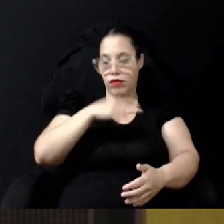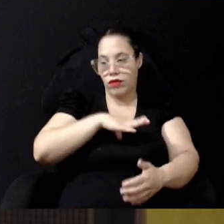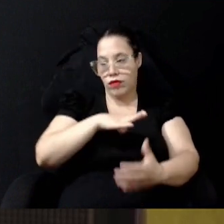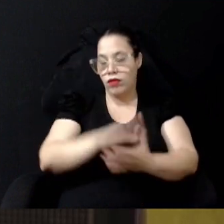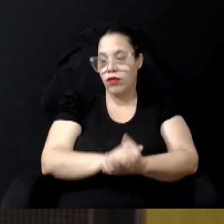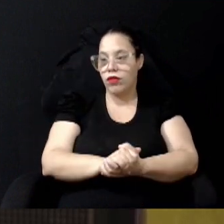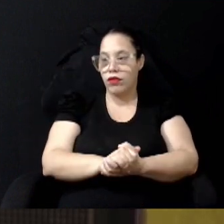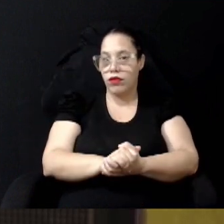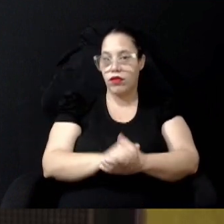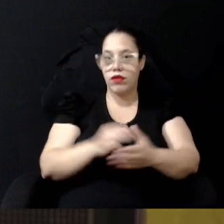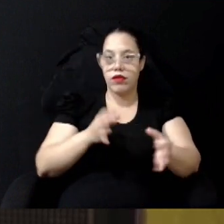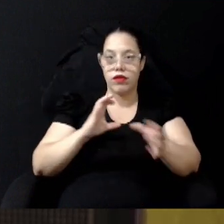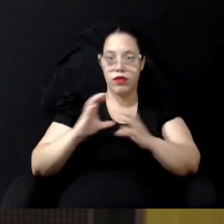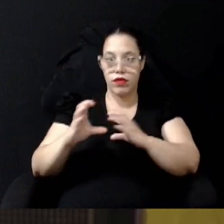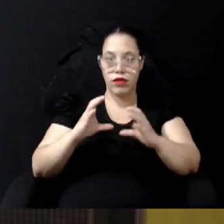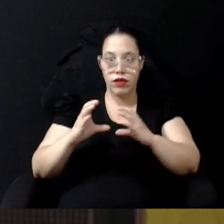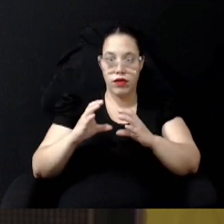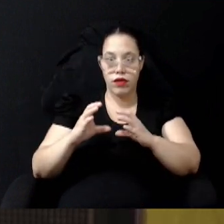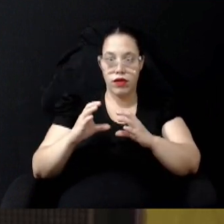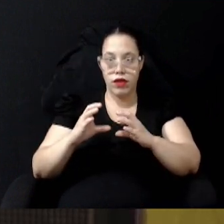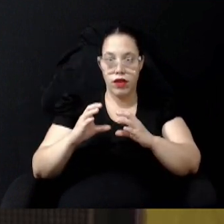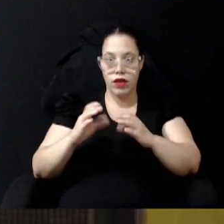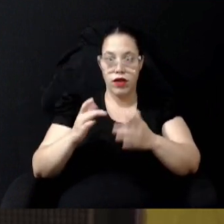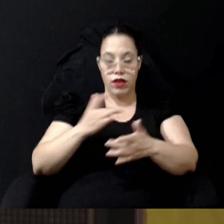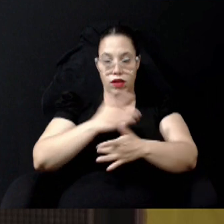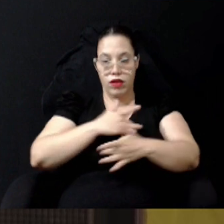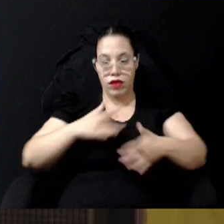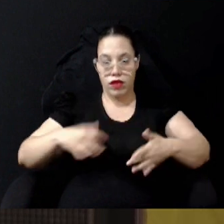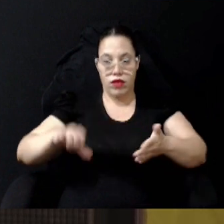Coordenador do Conselho Local de Saúde, do SAMU.